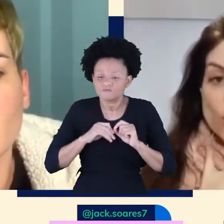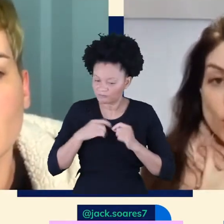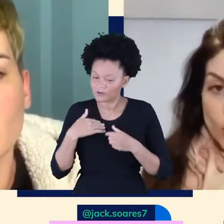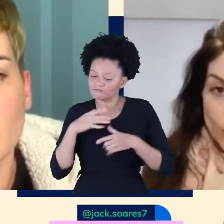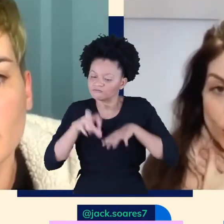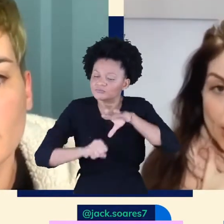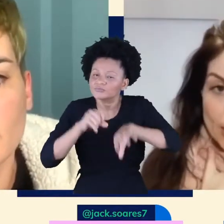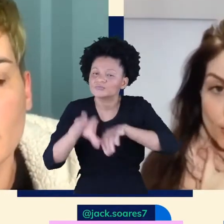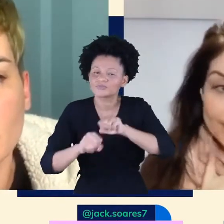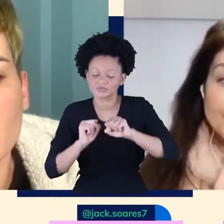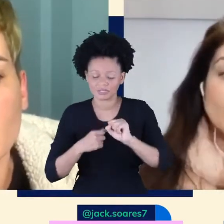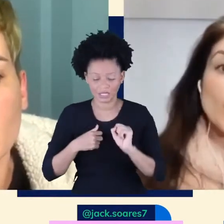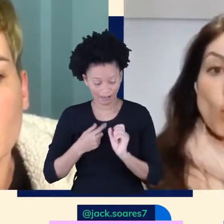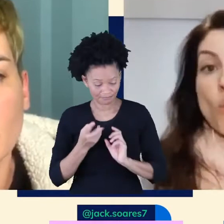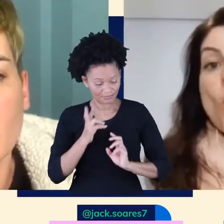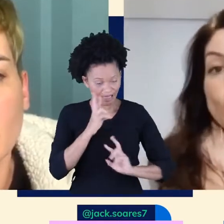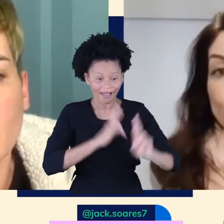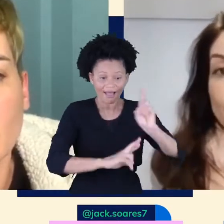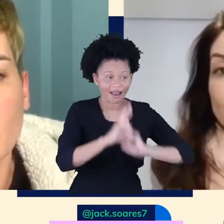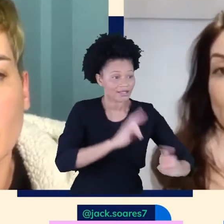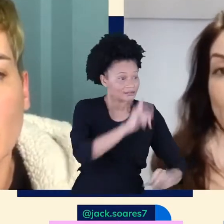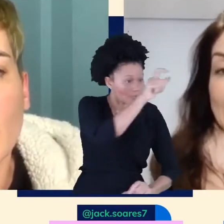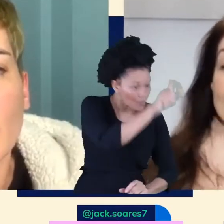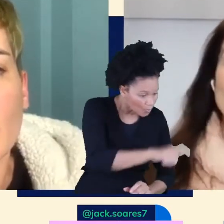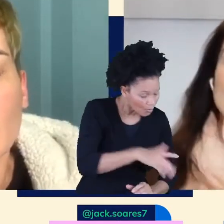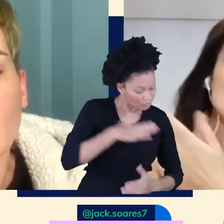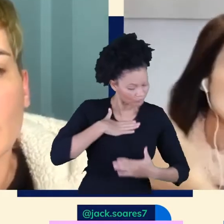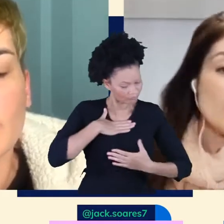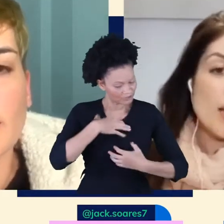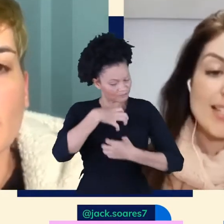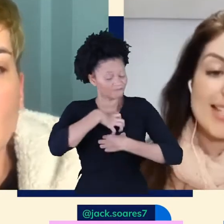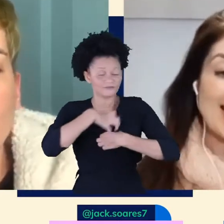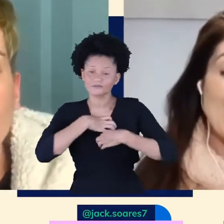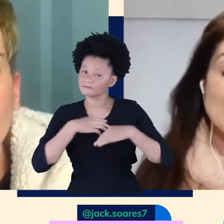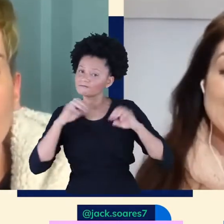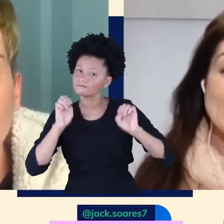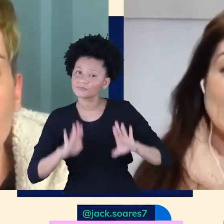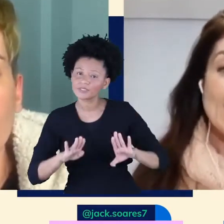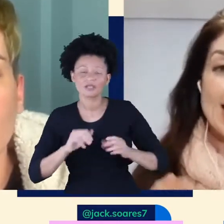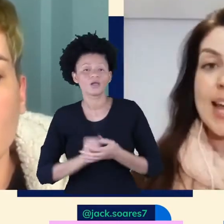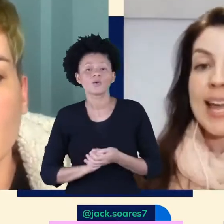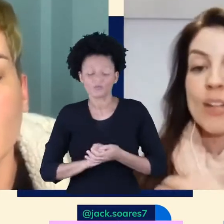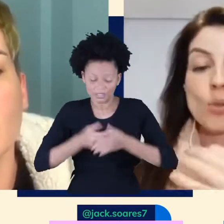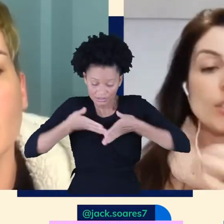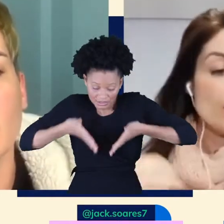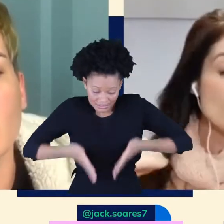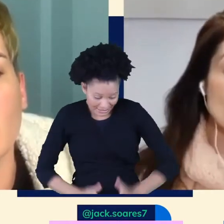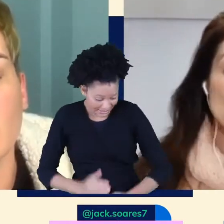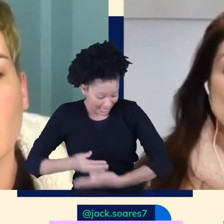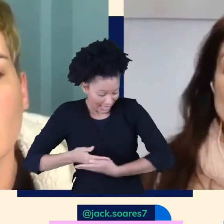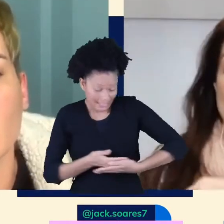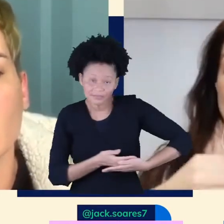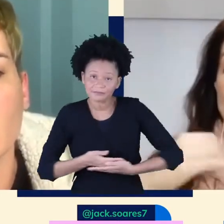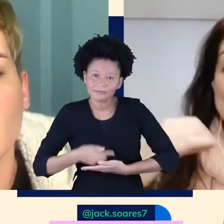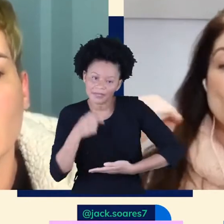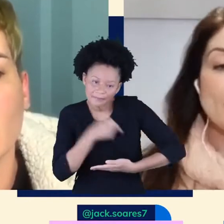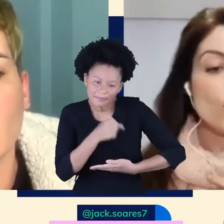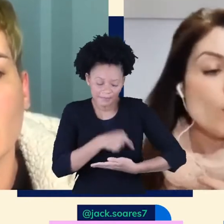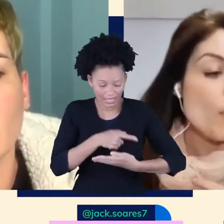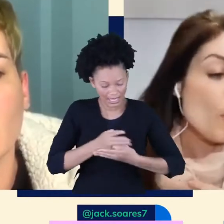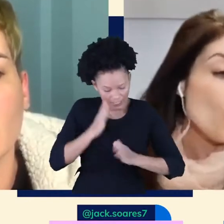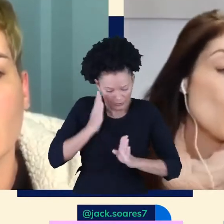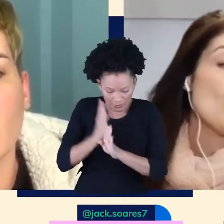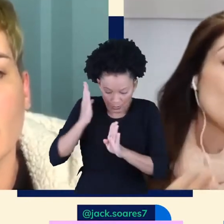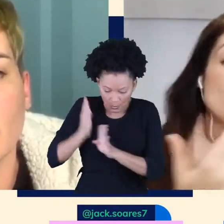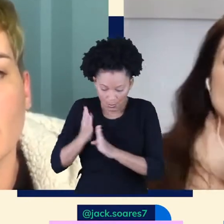na relação com a gente mesmo e com o outro, né? Então, desde que a criança nasce, todas as relações dela, a descoberta